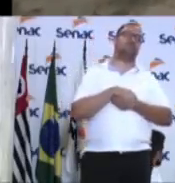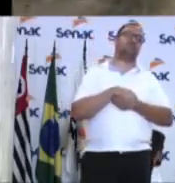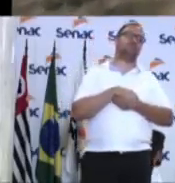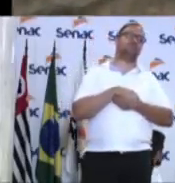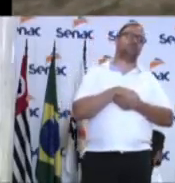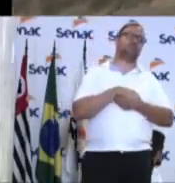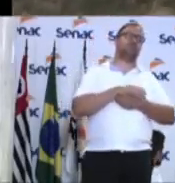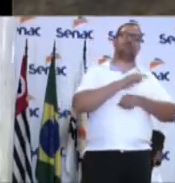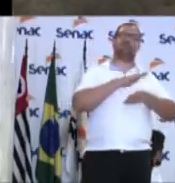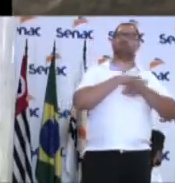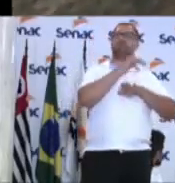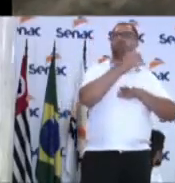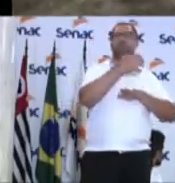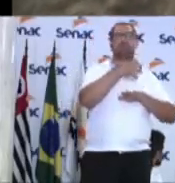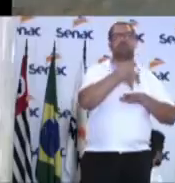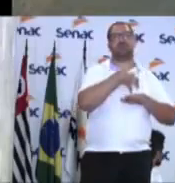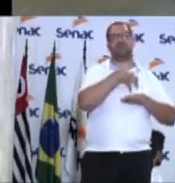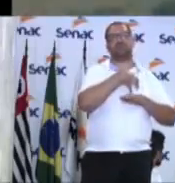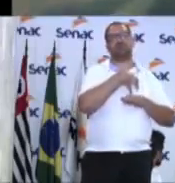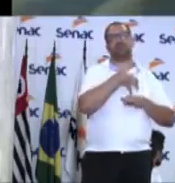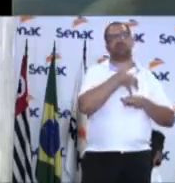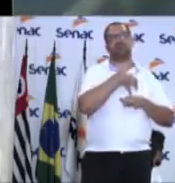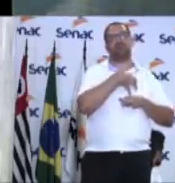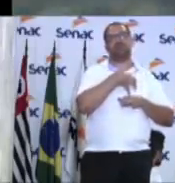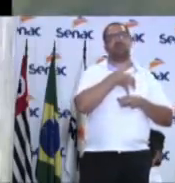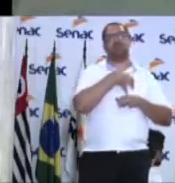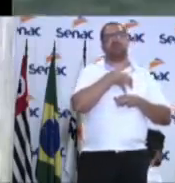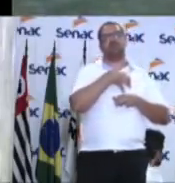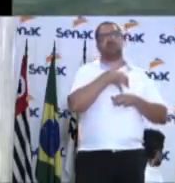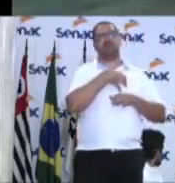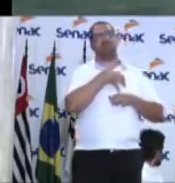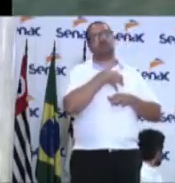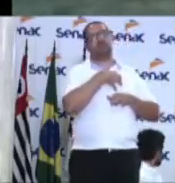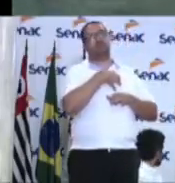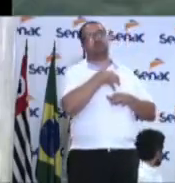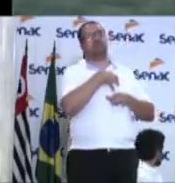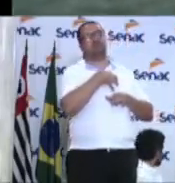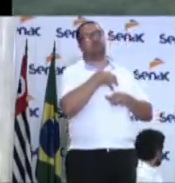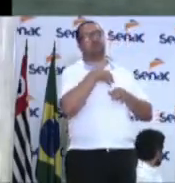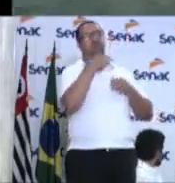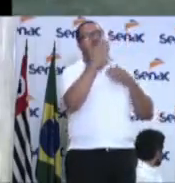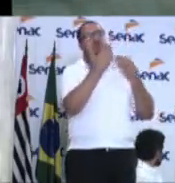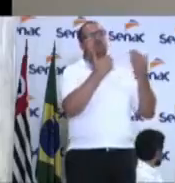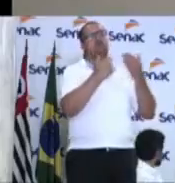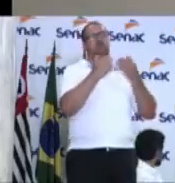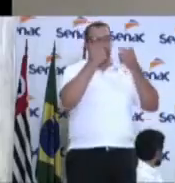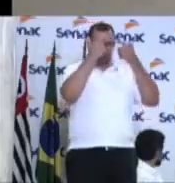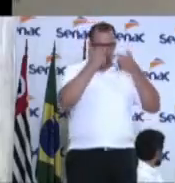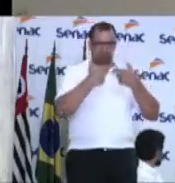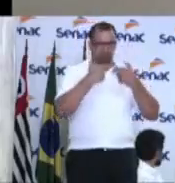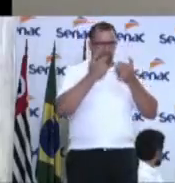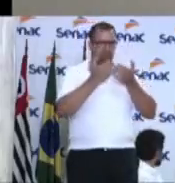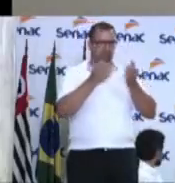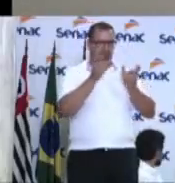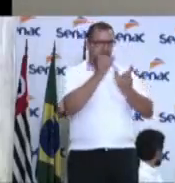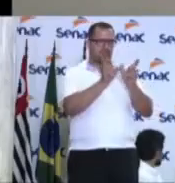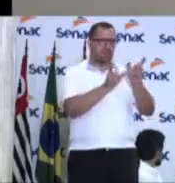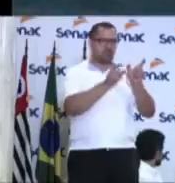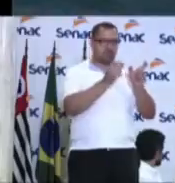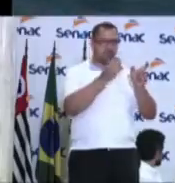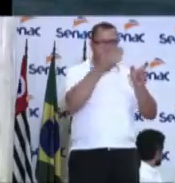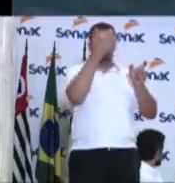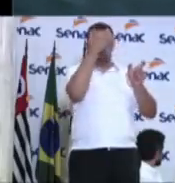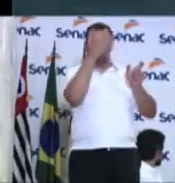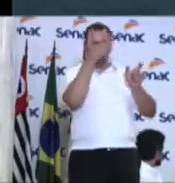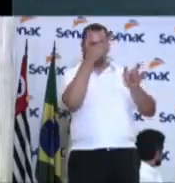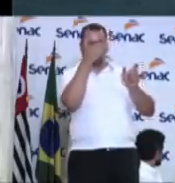É muito mais um sentimento do que alguma coisa física. É você fechar os olhos, é